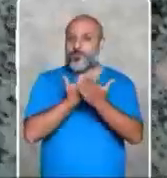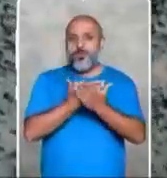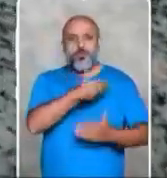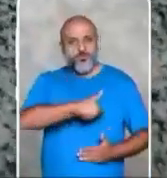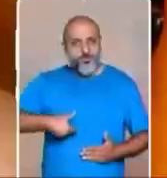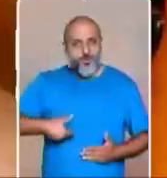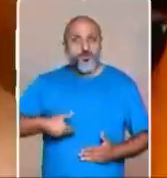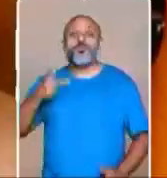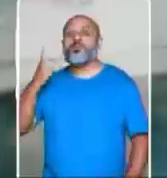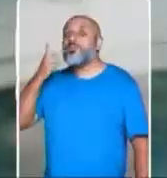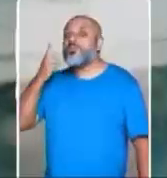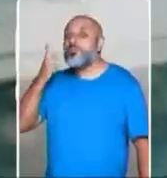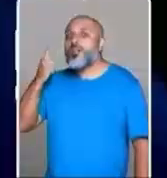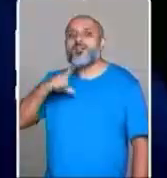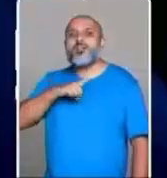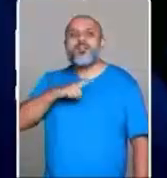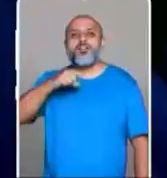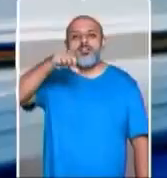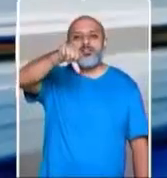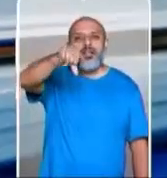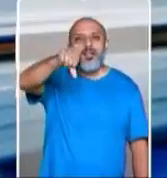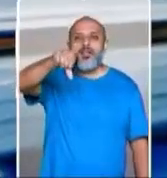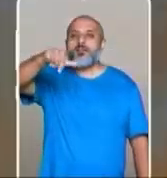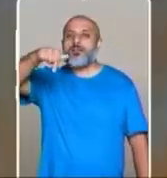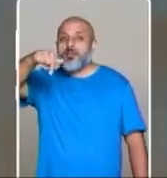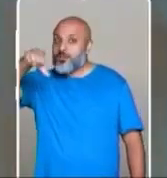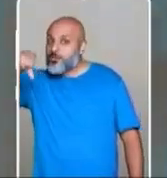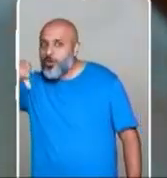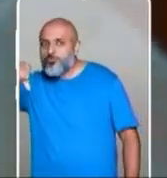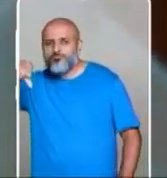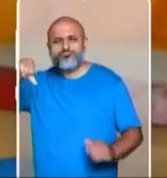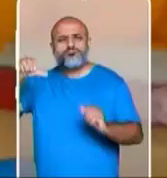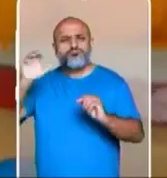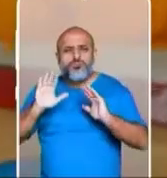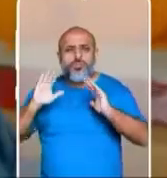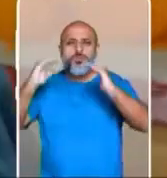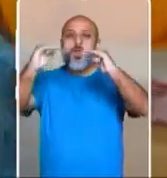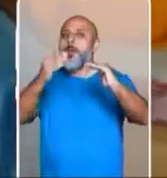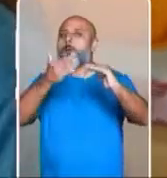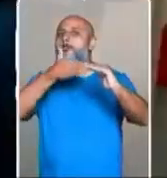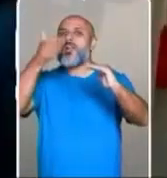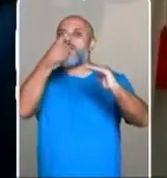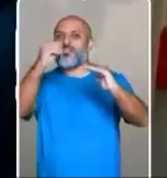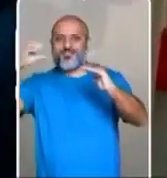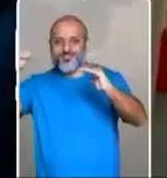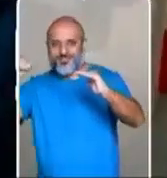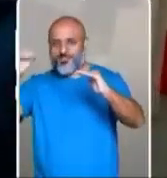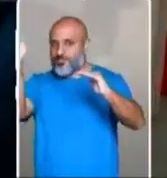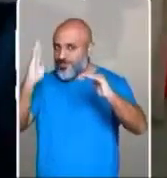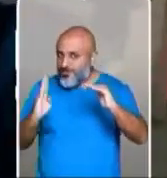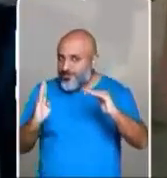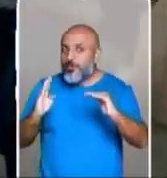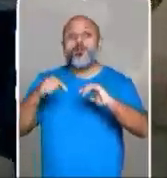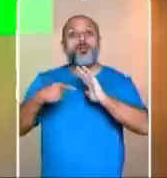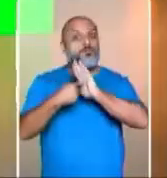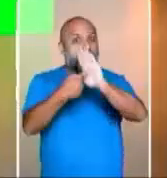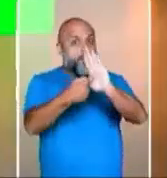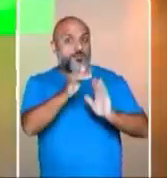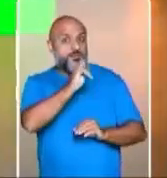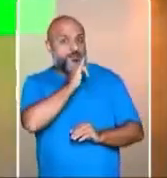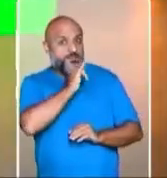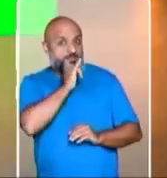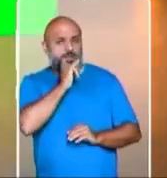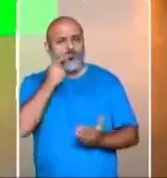escola pública do Ceará que tem 79 escolas do ensino fundamental entre as 100 melhores do Brasil. É com base